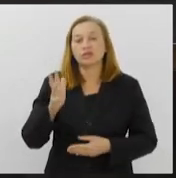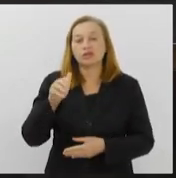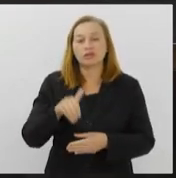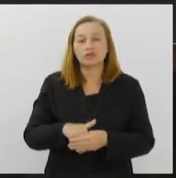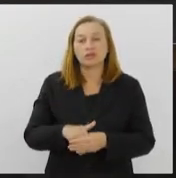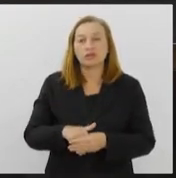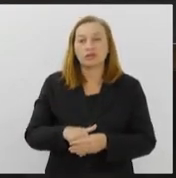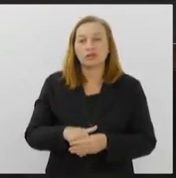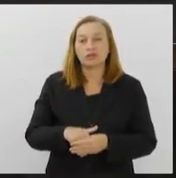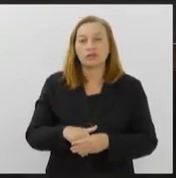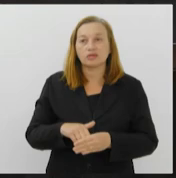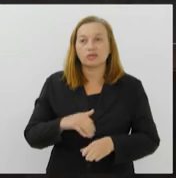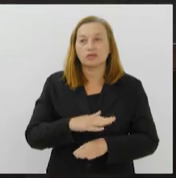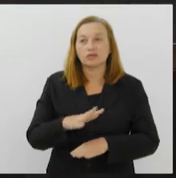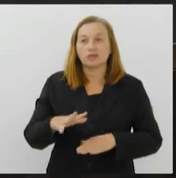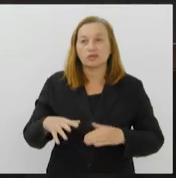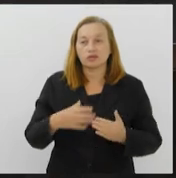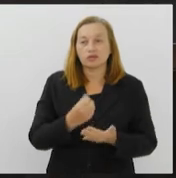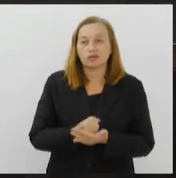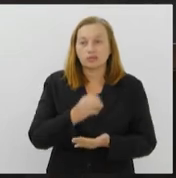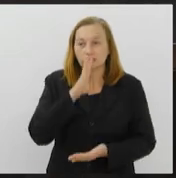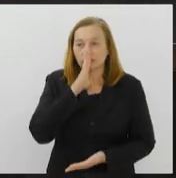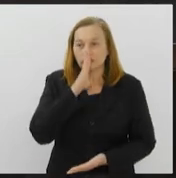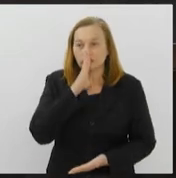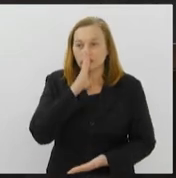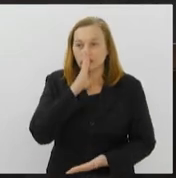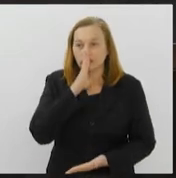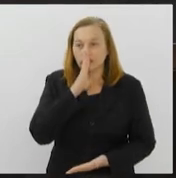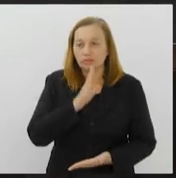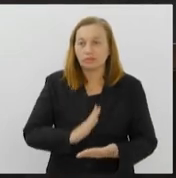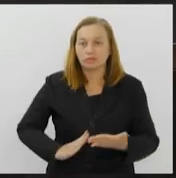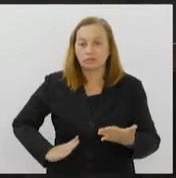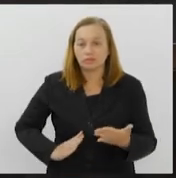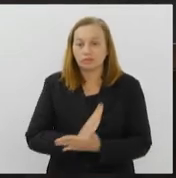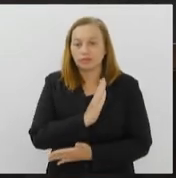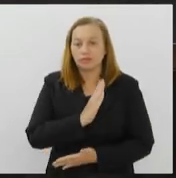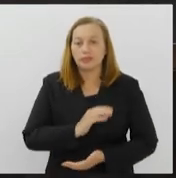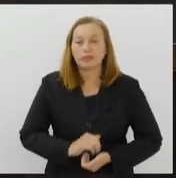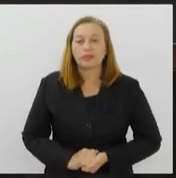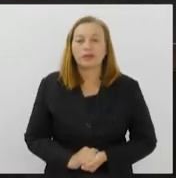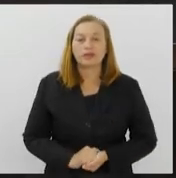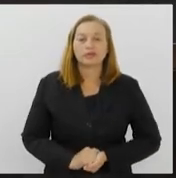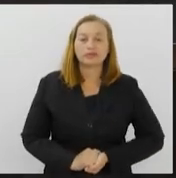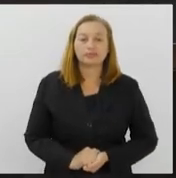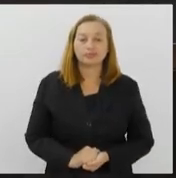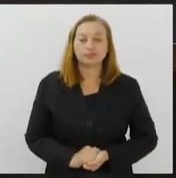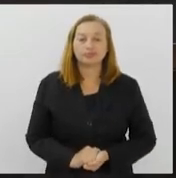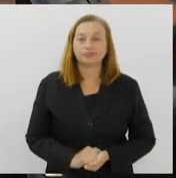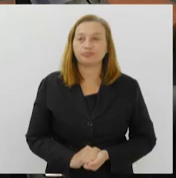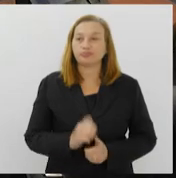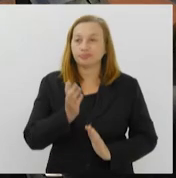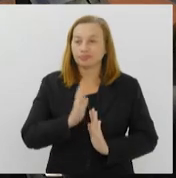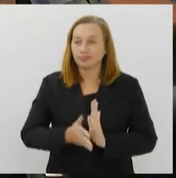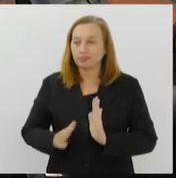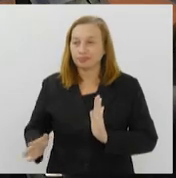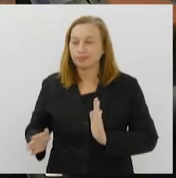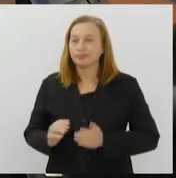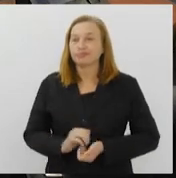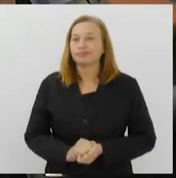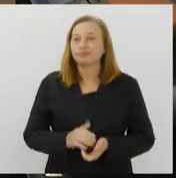discussão, pela ordem, em votação, senhores que aprovam, permaneçam como estão, aprovado. Pela ordem, para presidente. Para